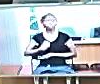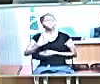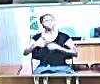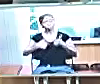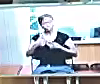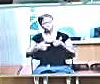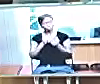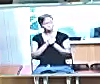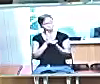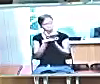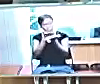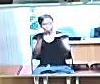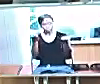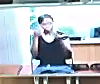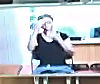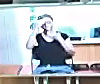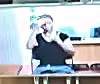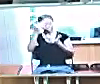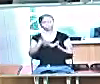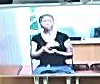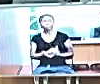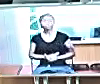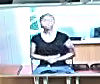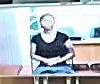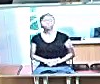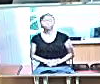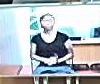junto a todos vocês obrigado